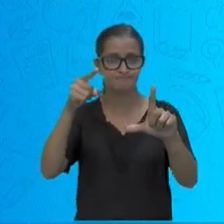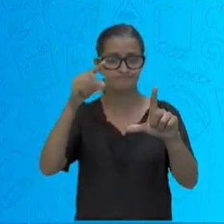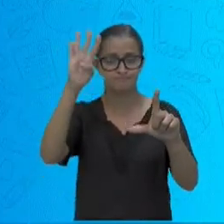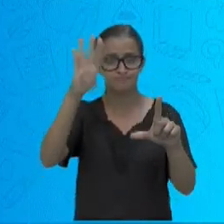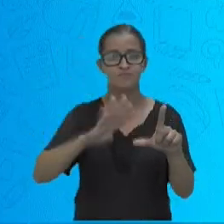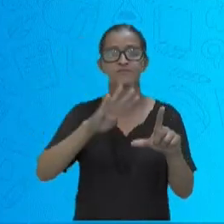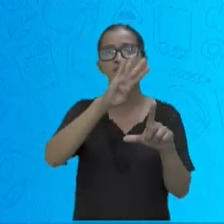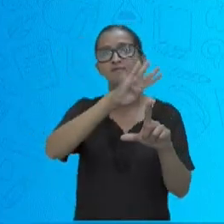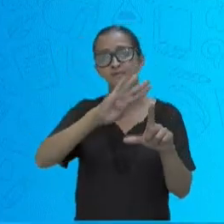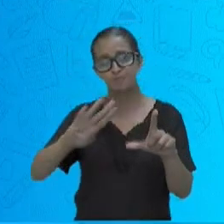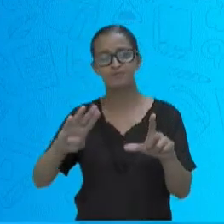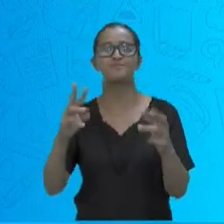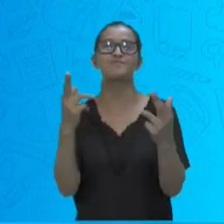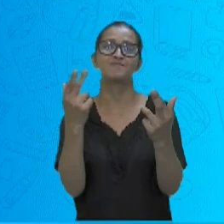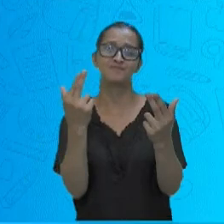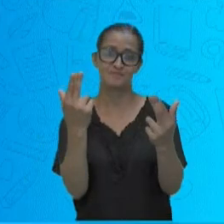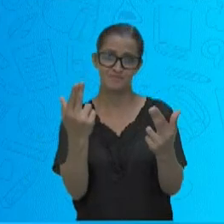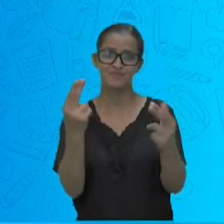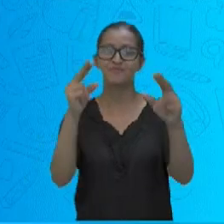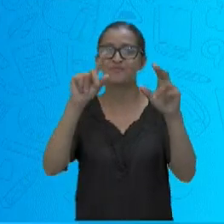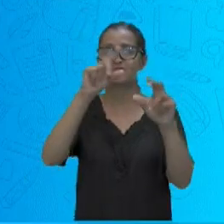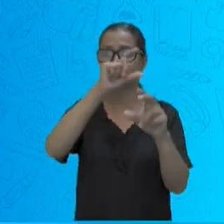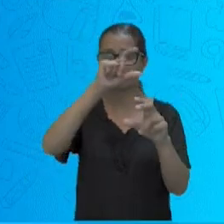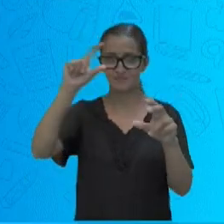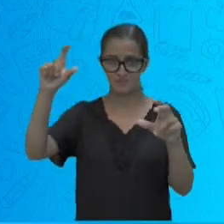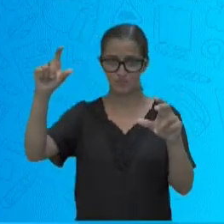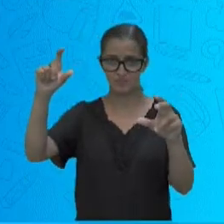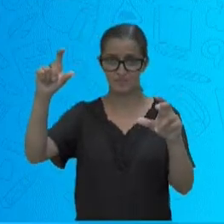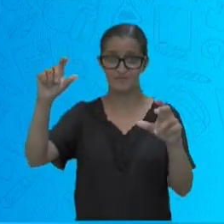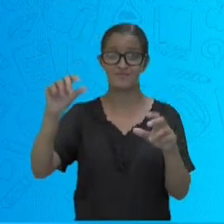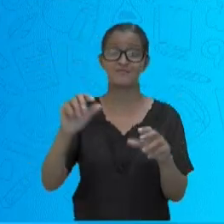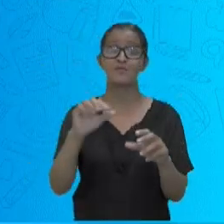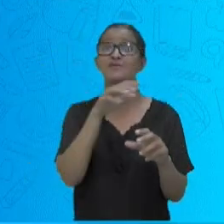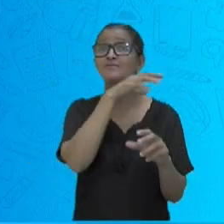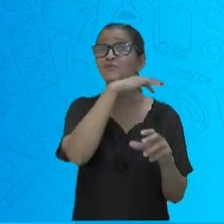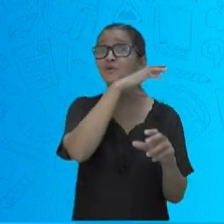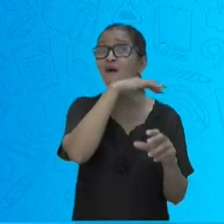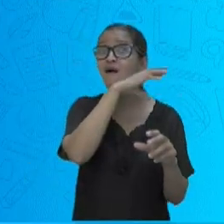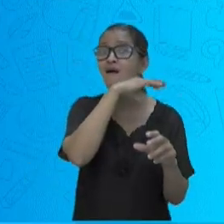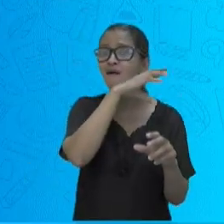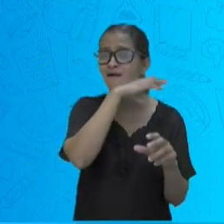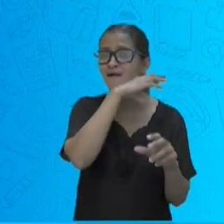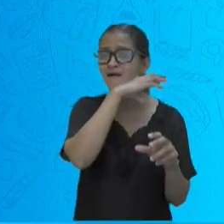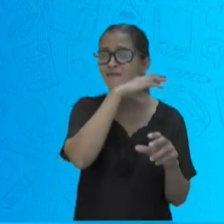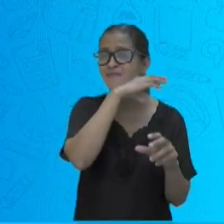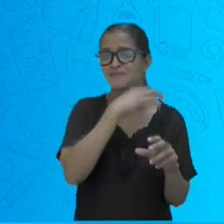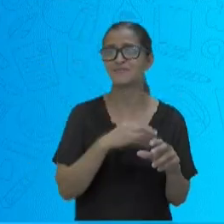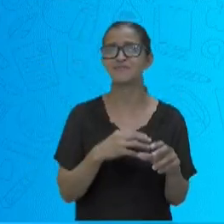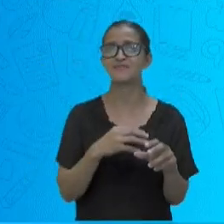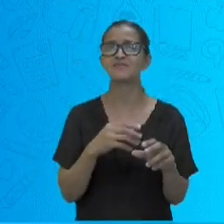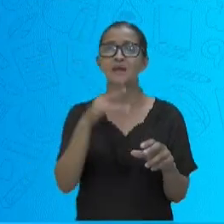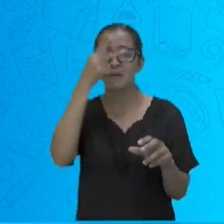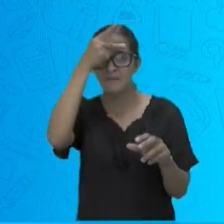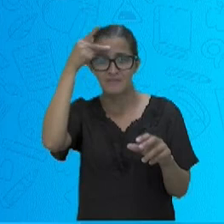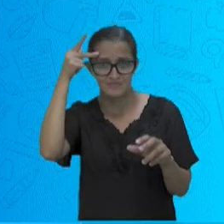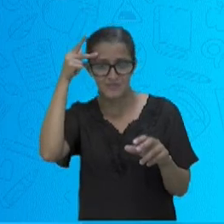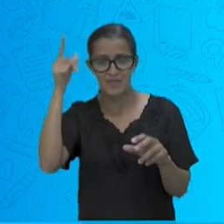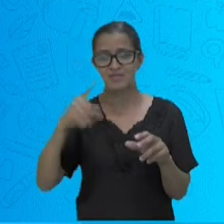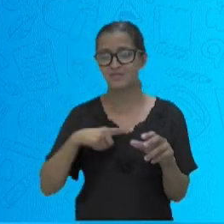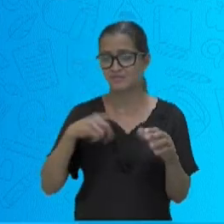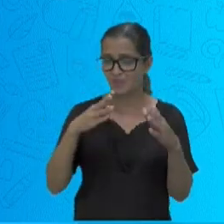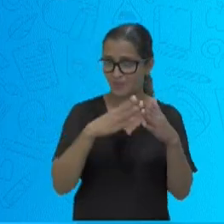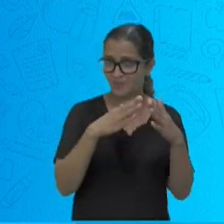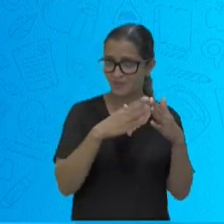coisa, nós vamos colocar aqui o título que é Animais de Estimação da turma A, que a professora